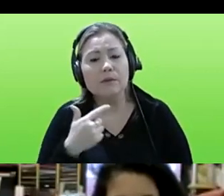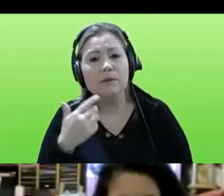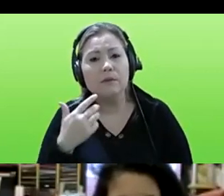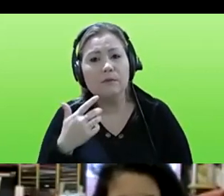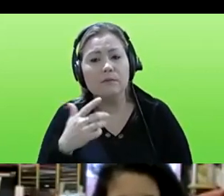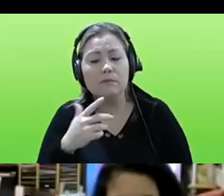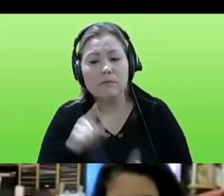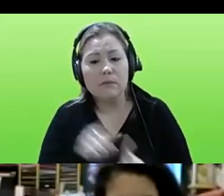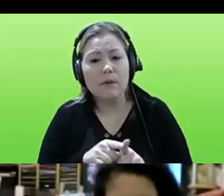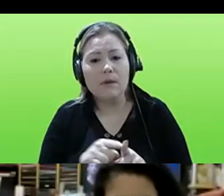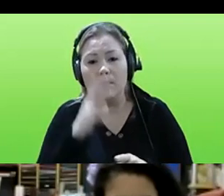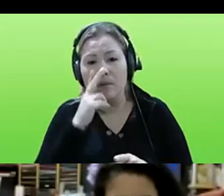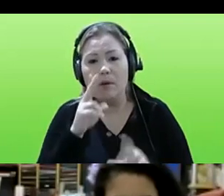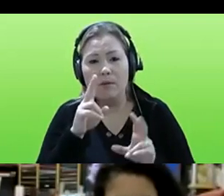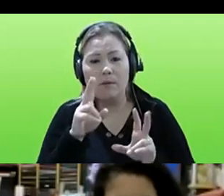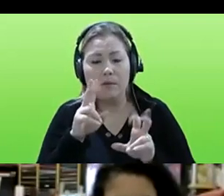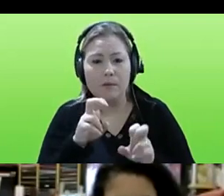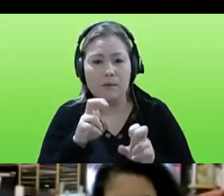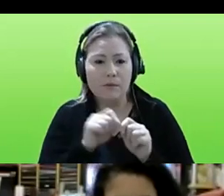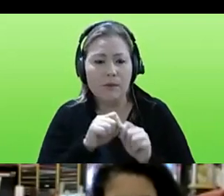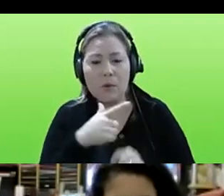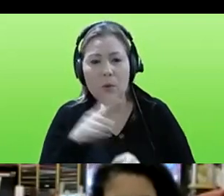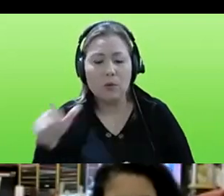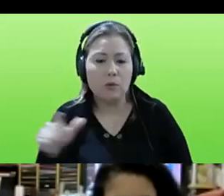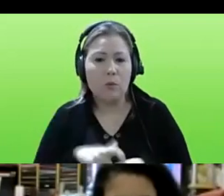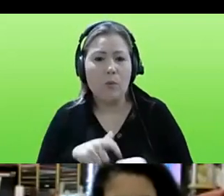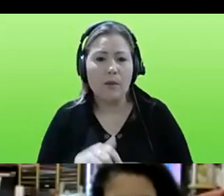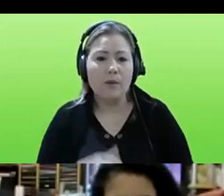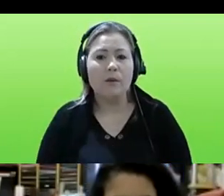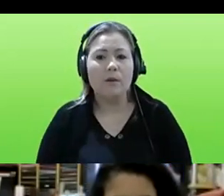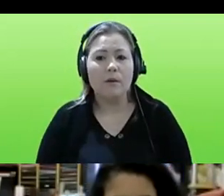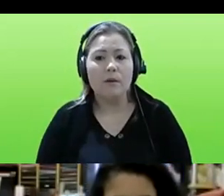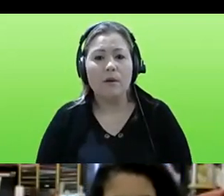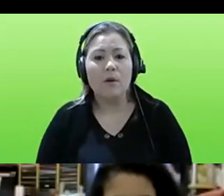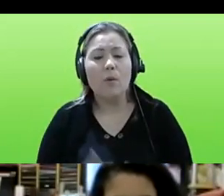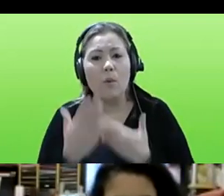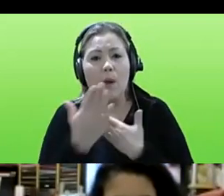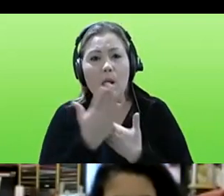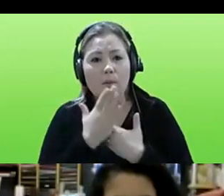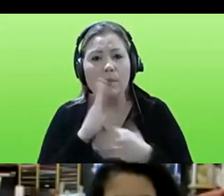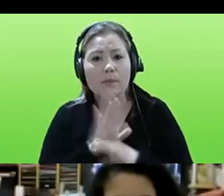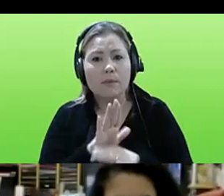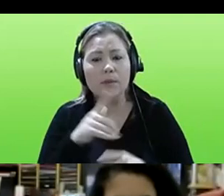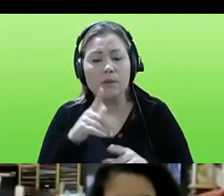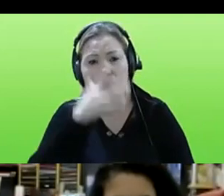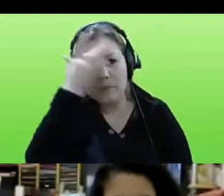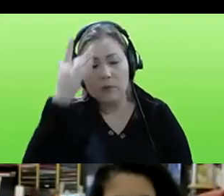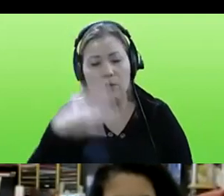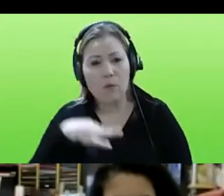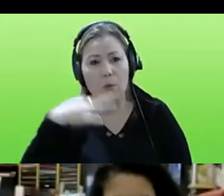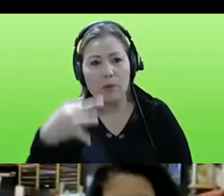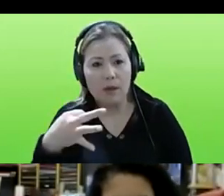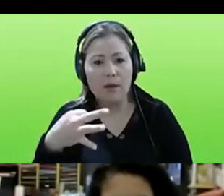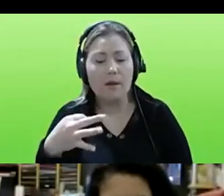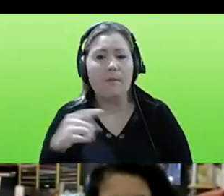como temos feito em outras oportunidades, com a colaboração de pessoas voluntárias para